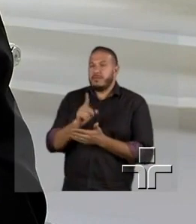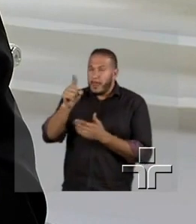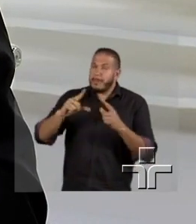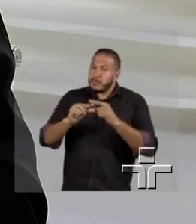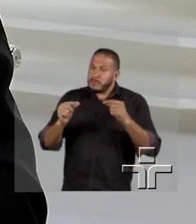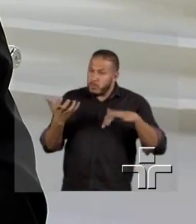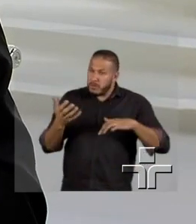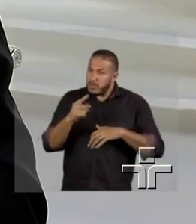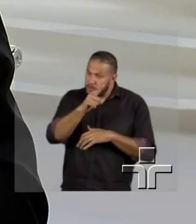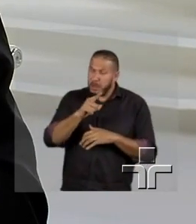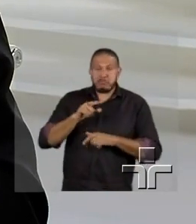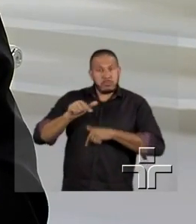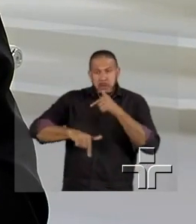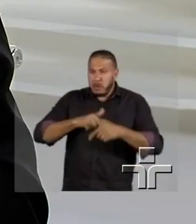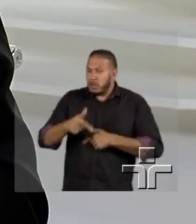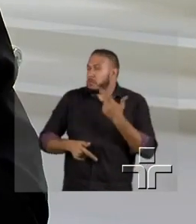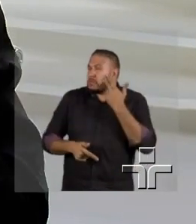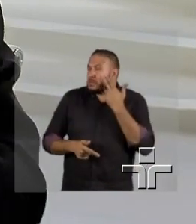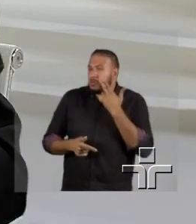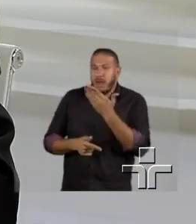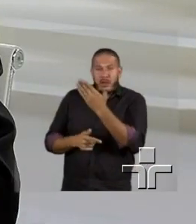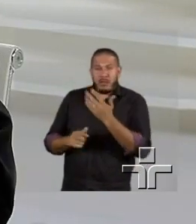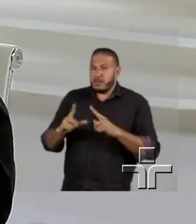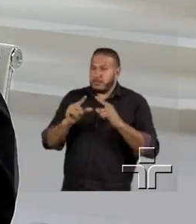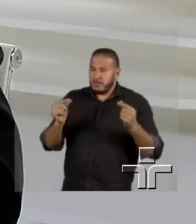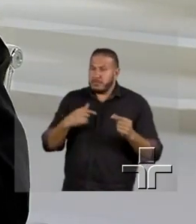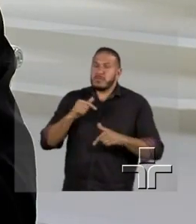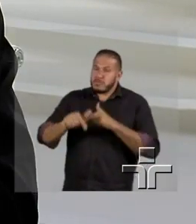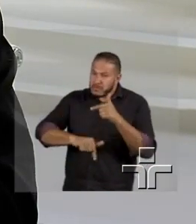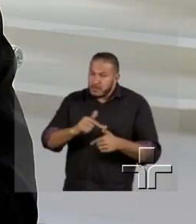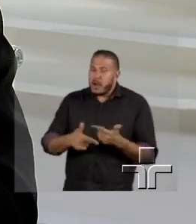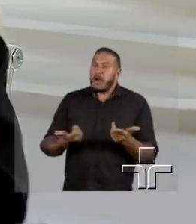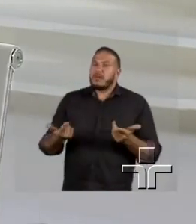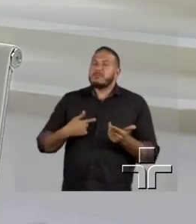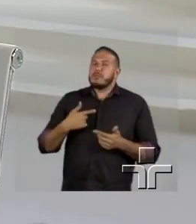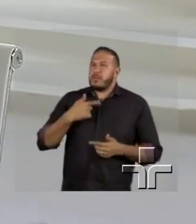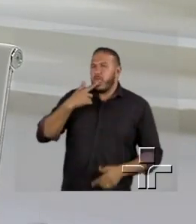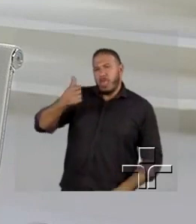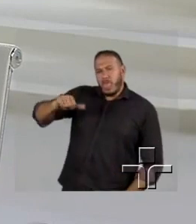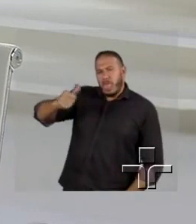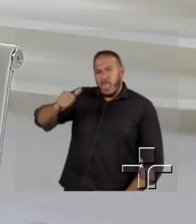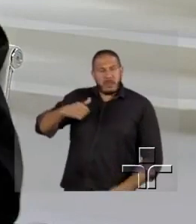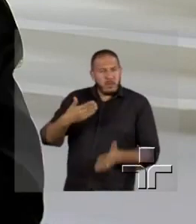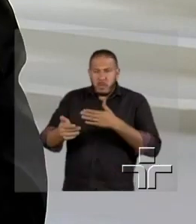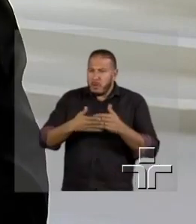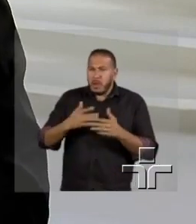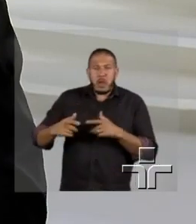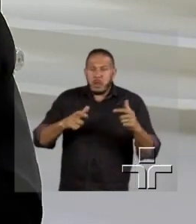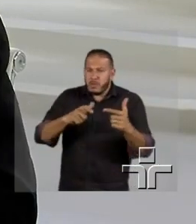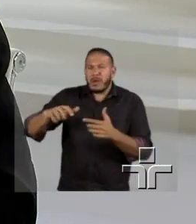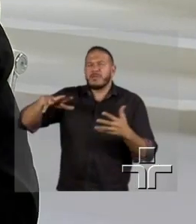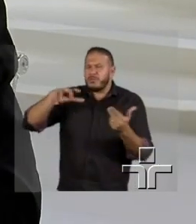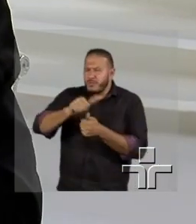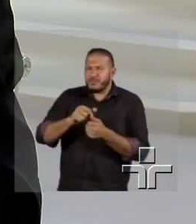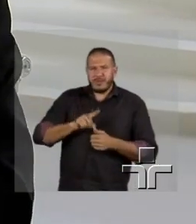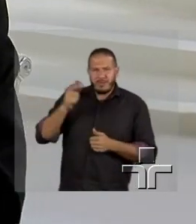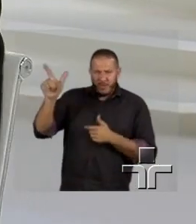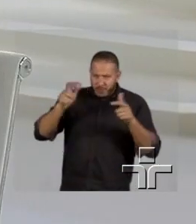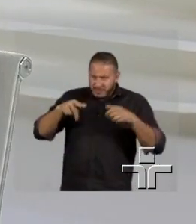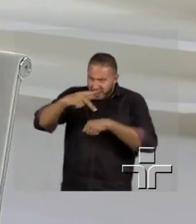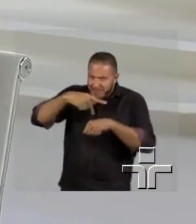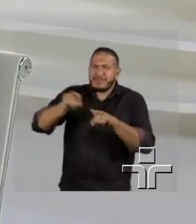subir. Então, você não precisa ir a mais de 10 quilômetros de onde você mora para ver os absurdos. Uhum. E a gente, às vezes, vai longe para